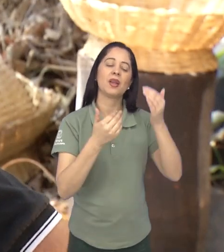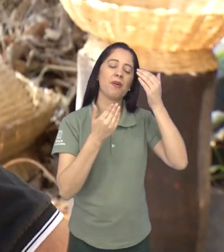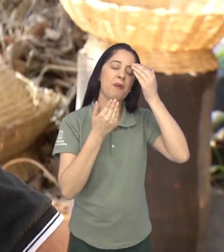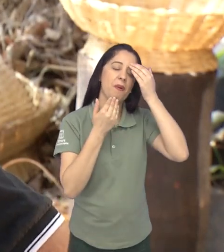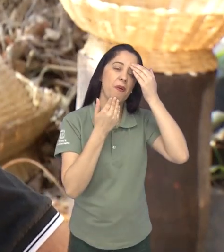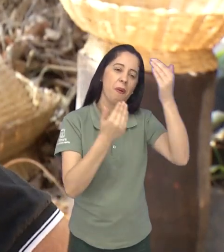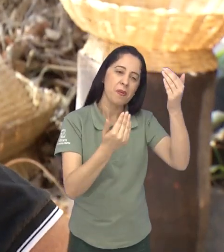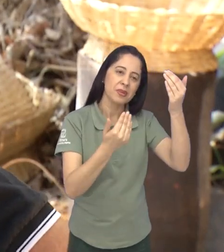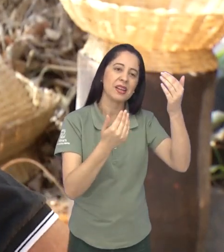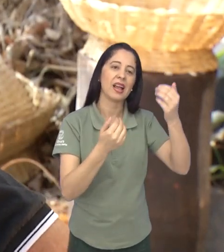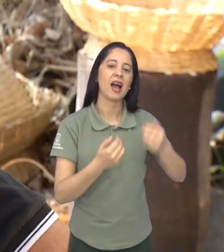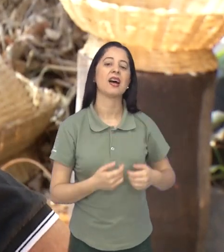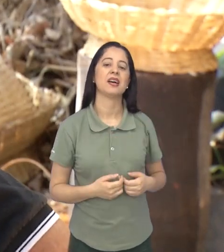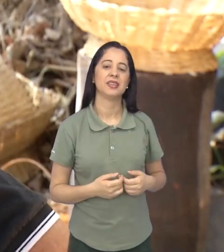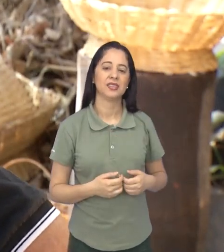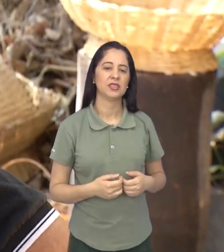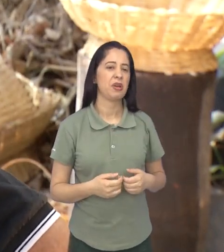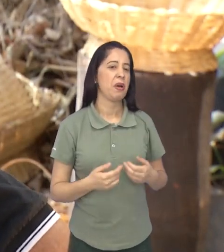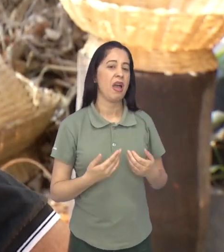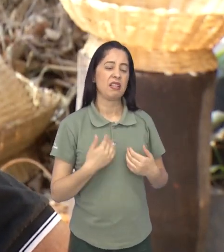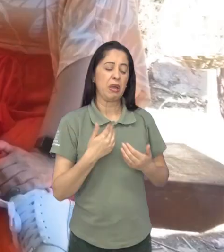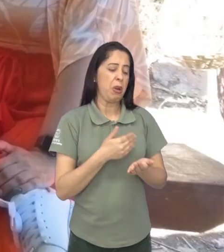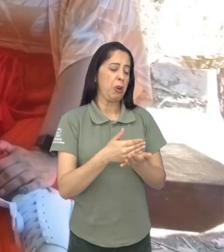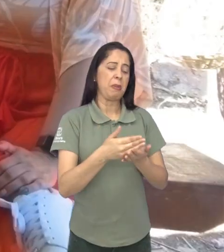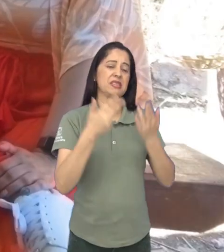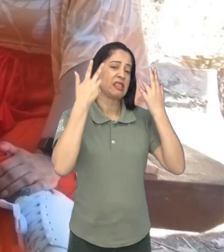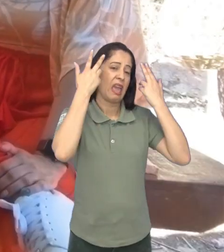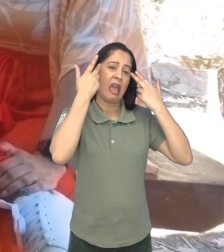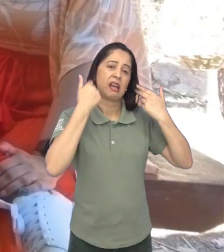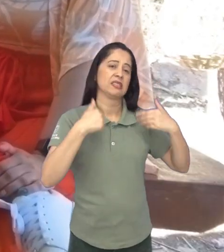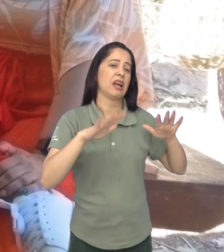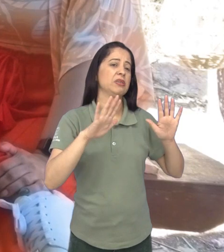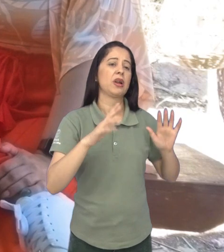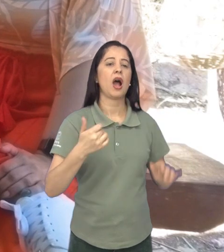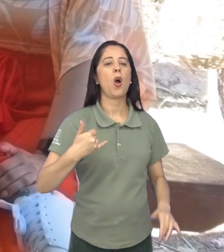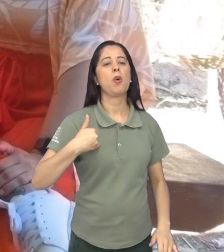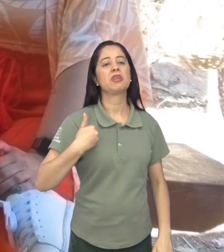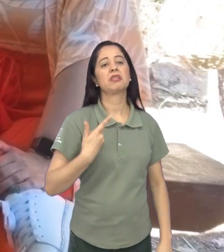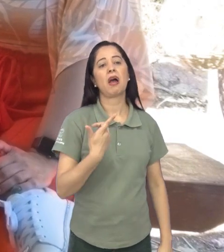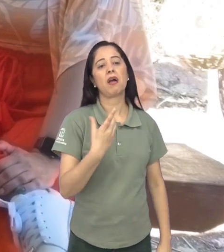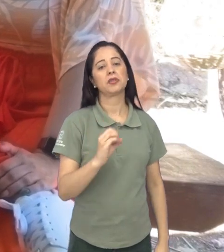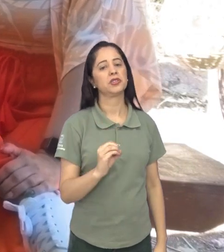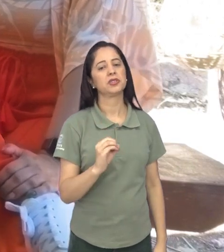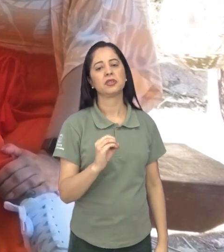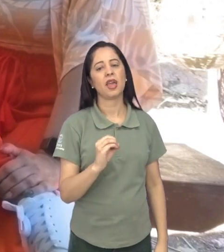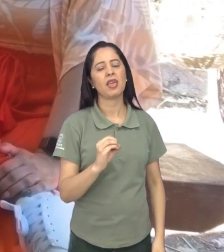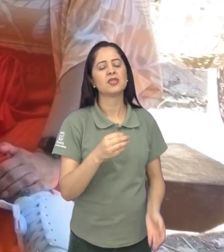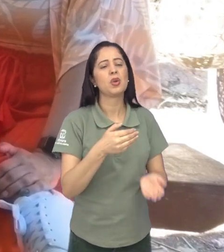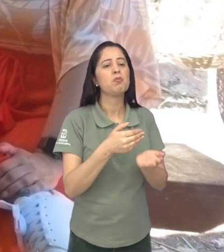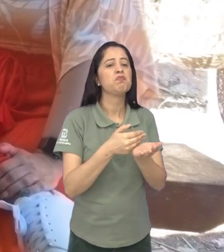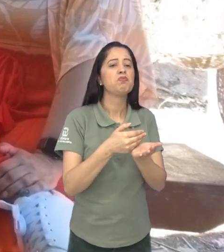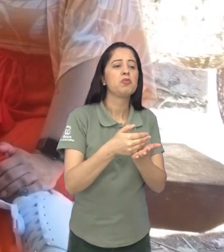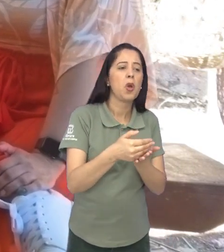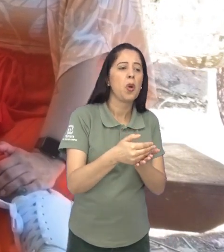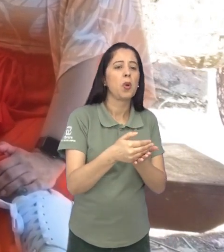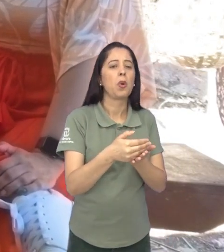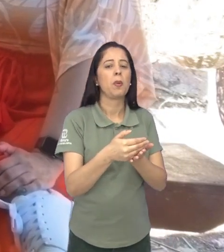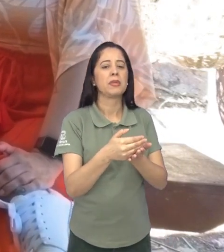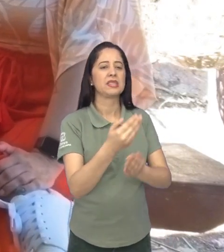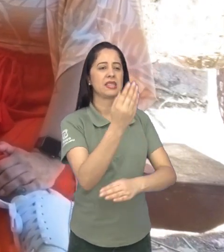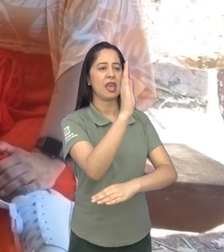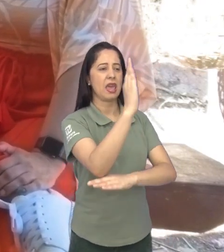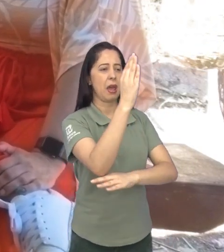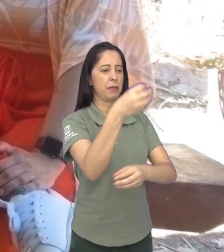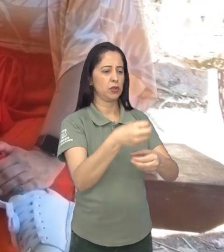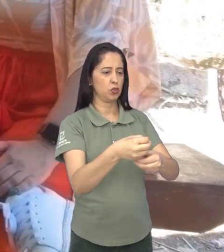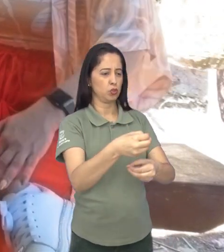e dizer que foi muito natural. Aos 10 anos já comecei a lidar e não